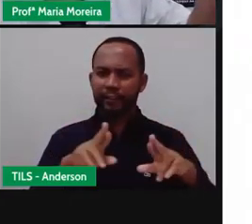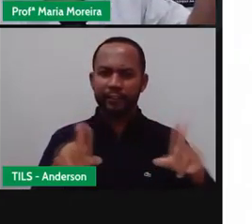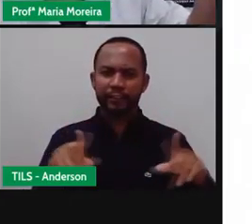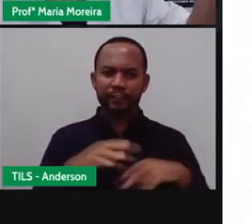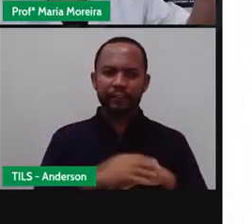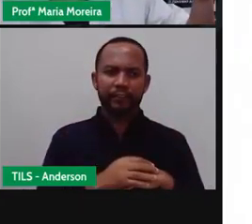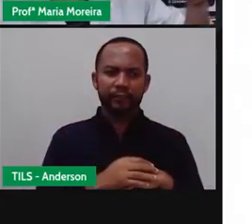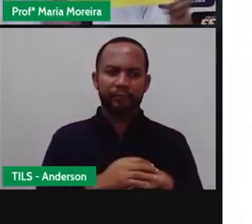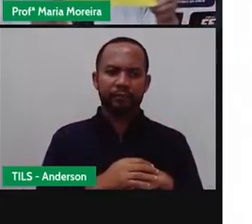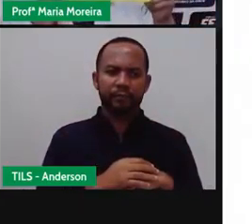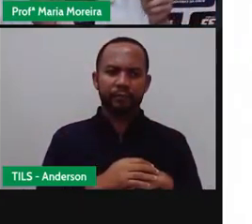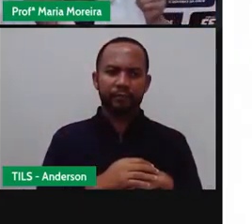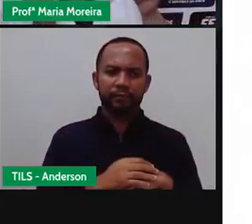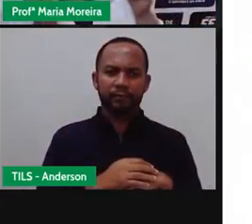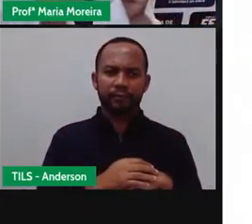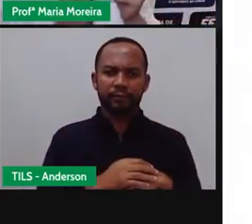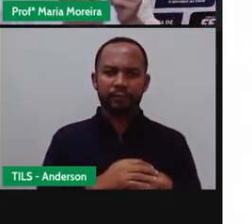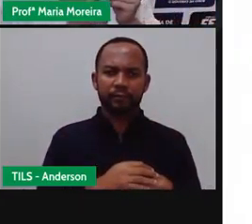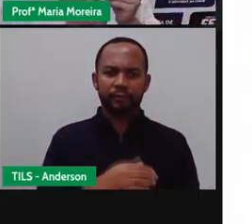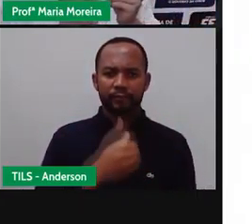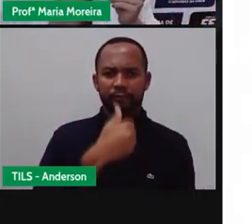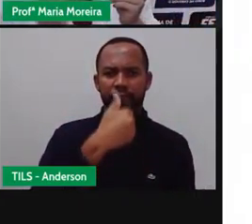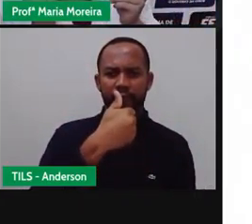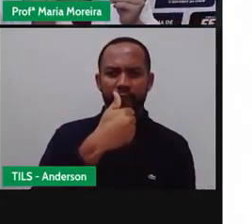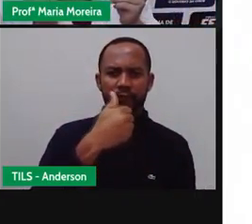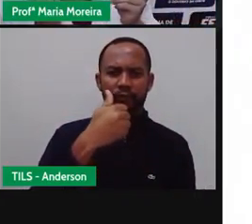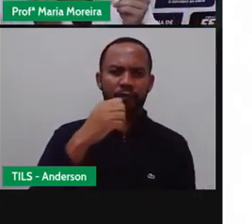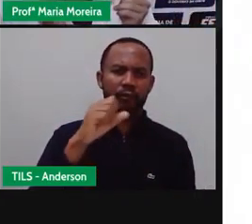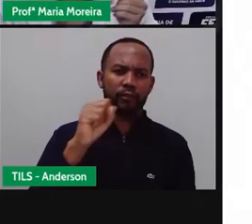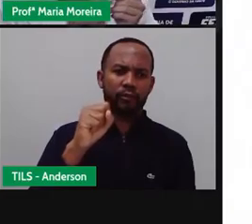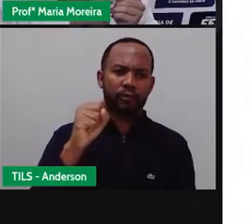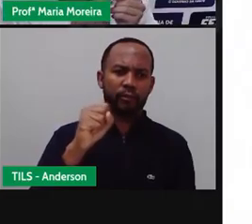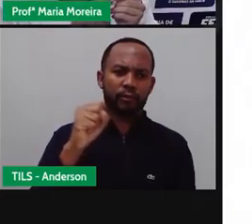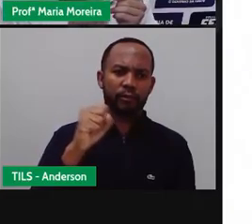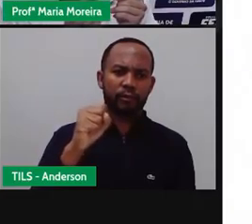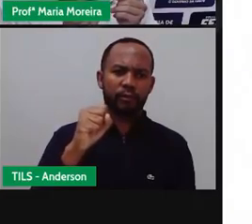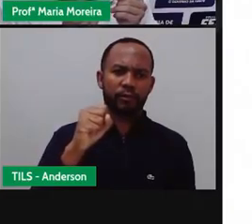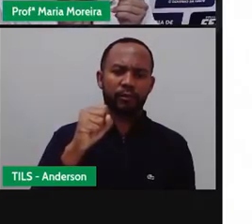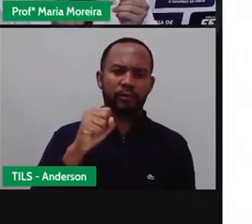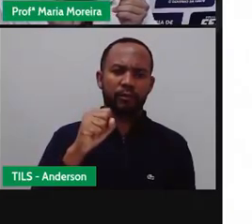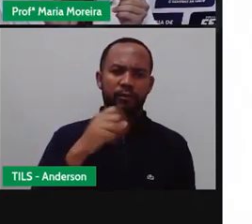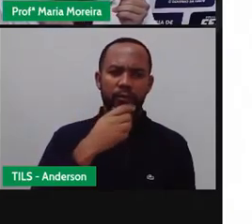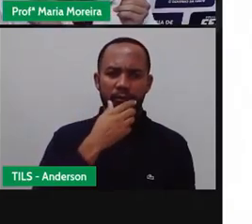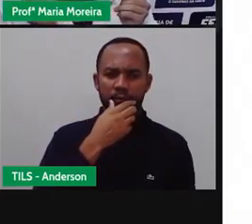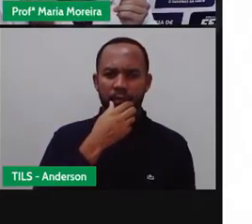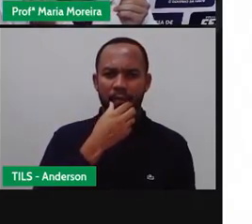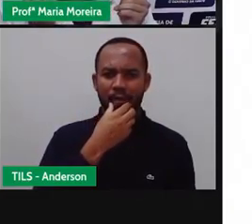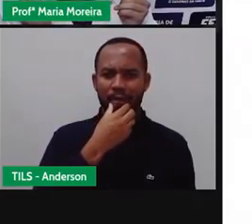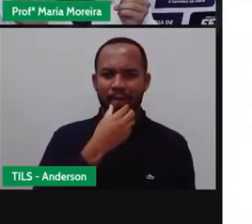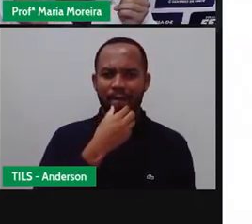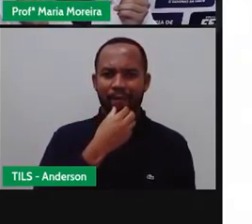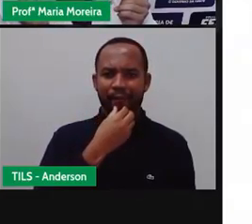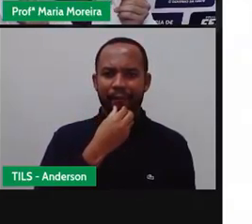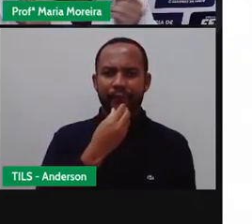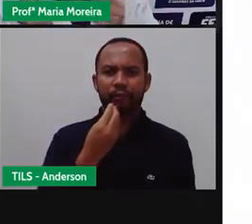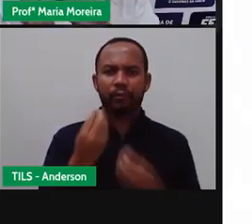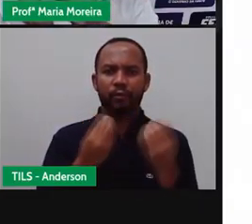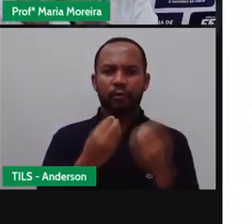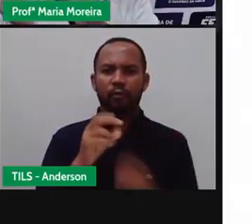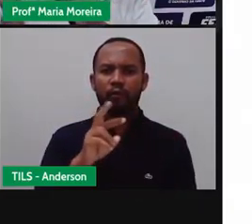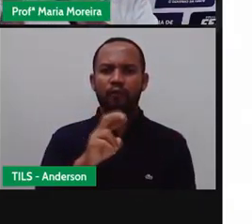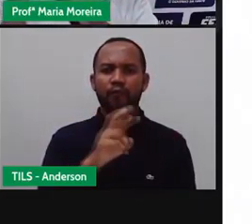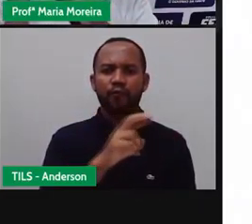ao nosso ábaco, ó. 18, a unidade, não é isso? Unidade, dezena, centena, unidade de